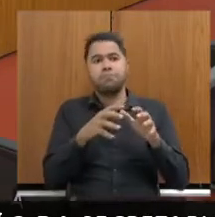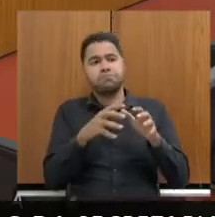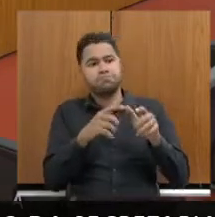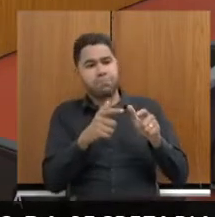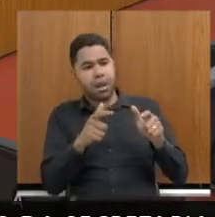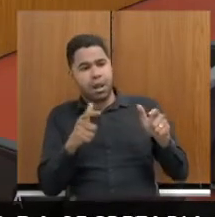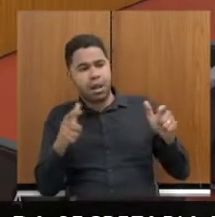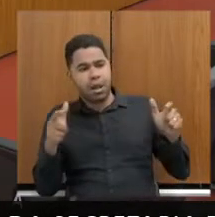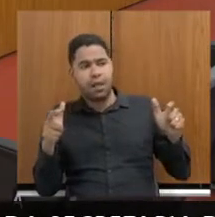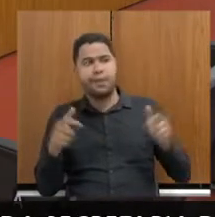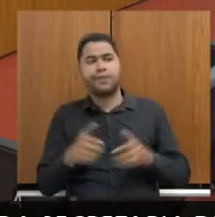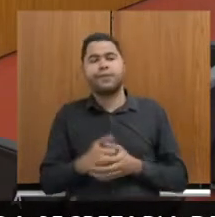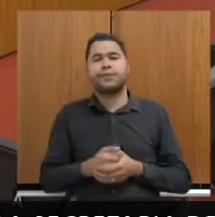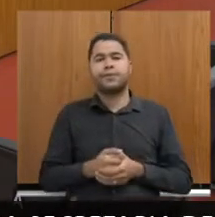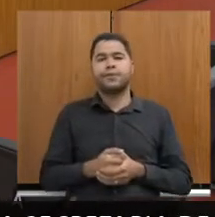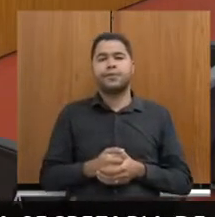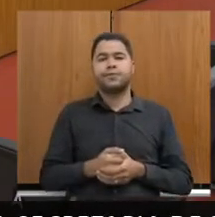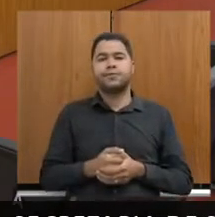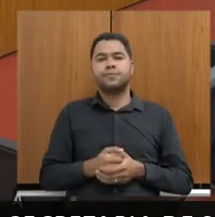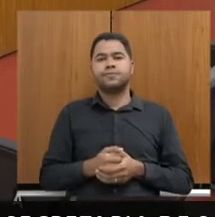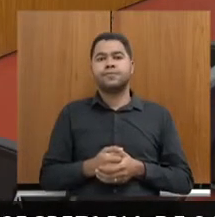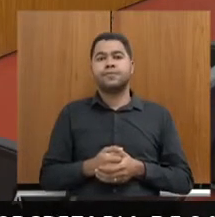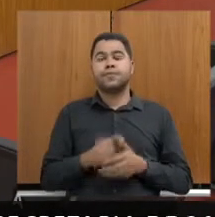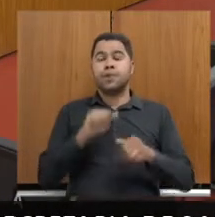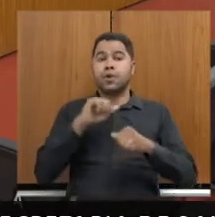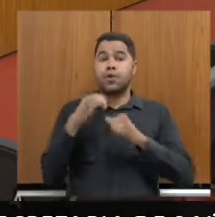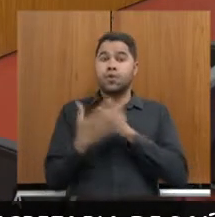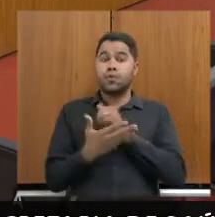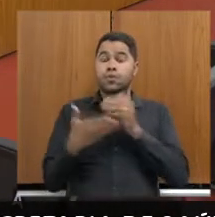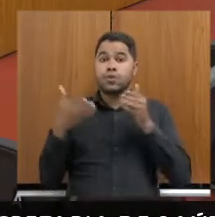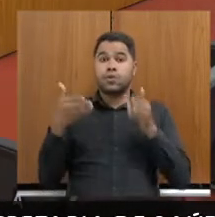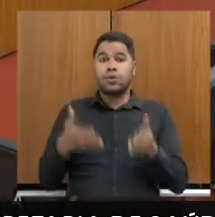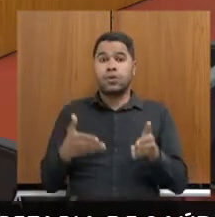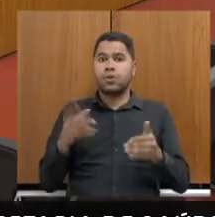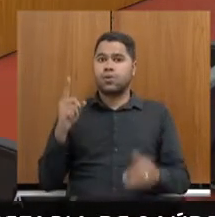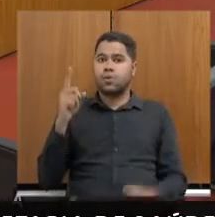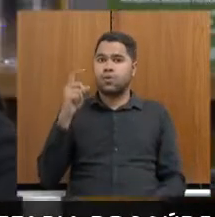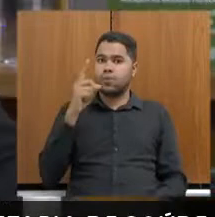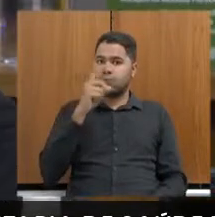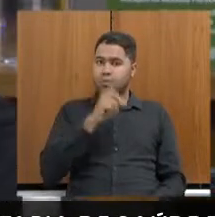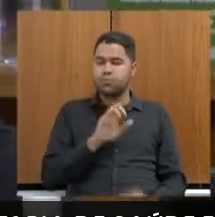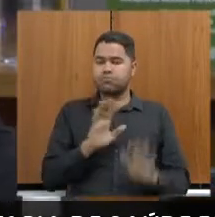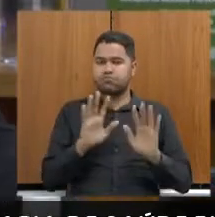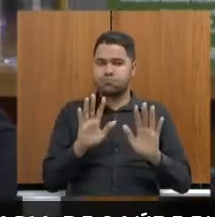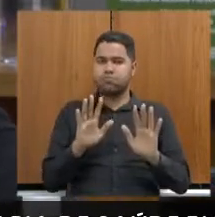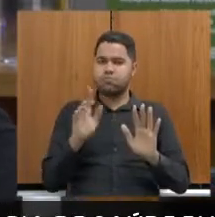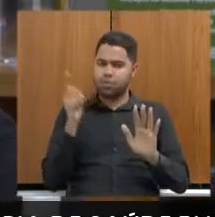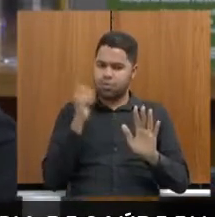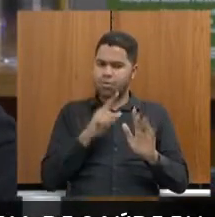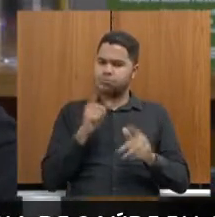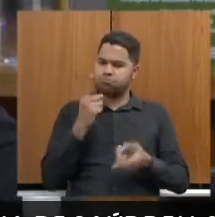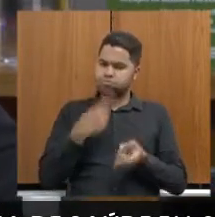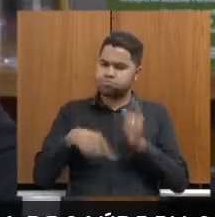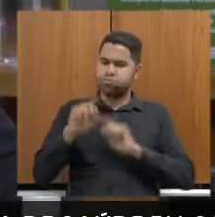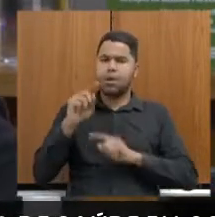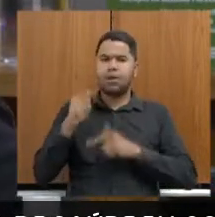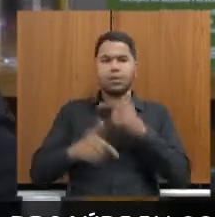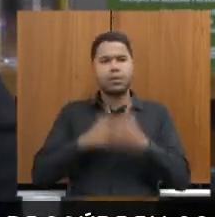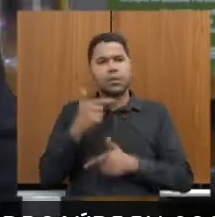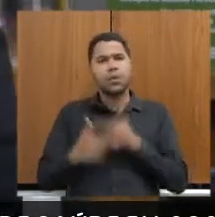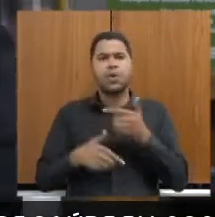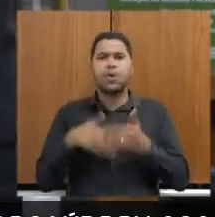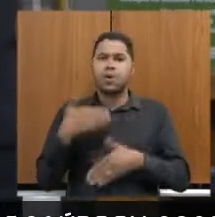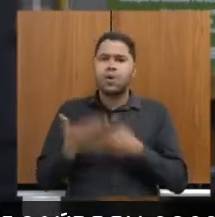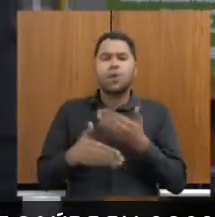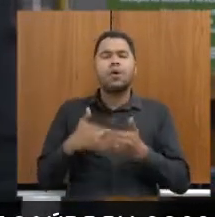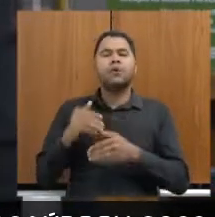né Zé e a cor vídeo quando eu cheguei foi muito difícil mas a gente saio muito fortalecido com o trabalho muito intenso